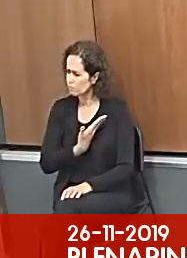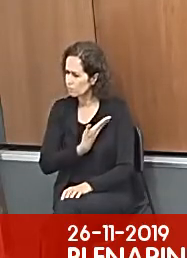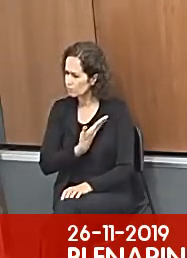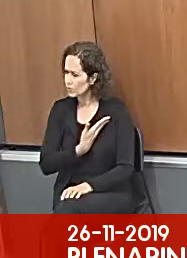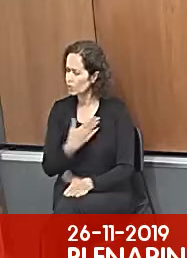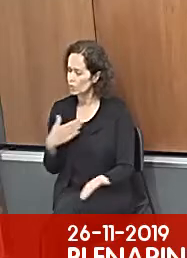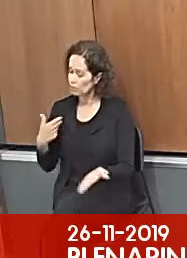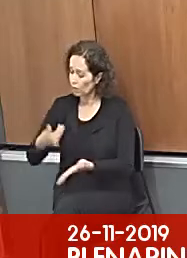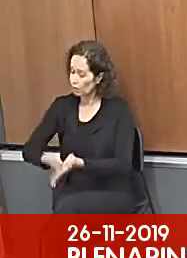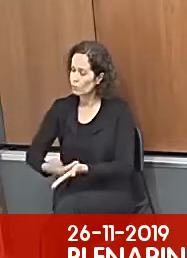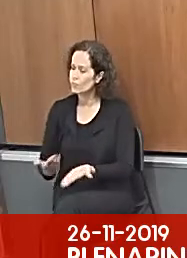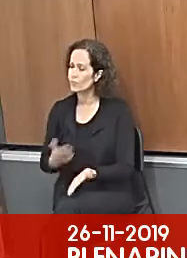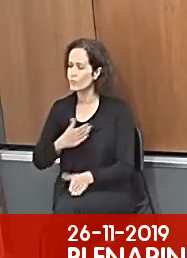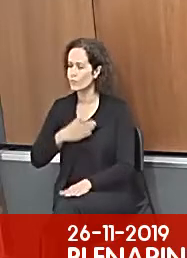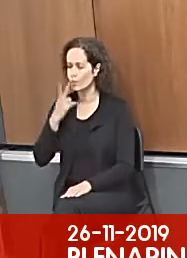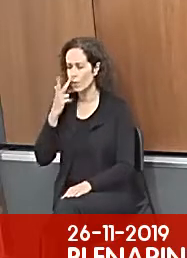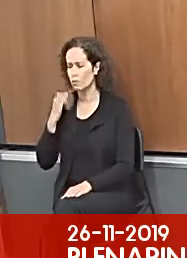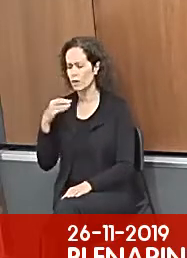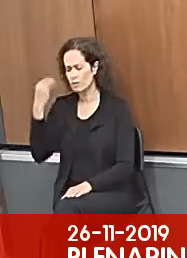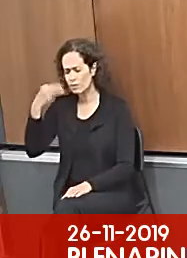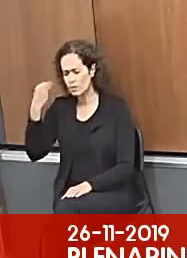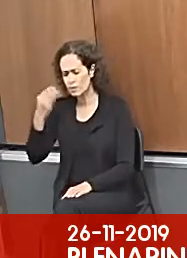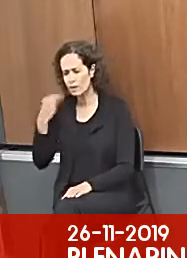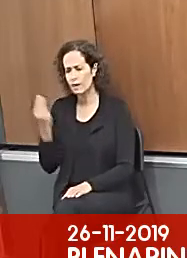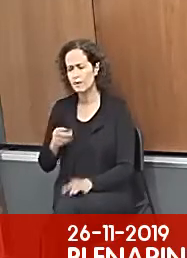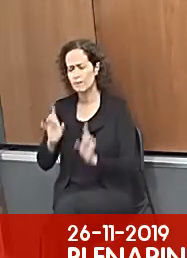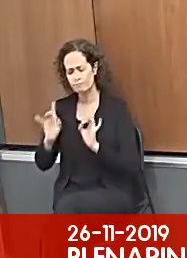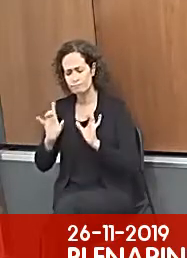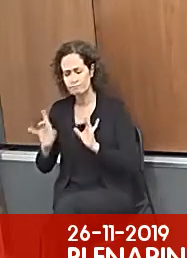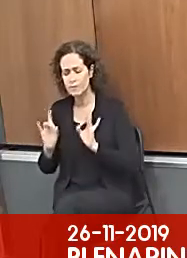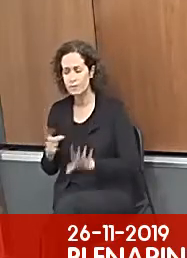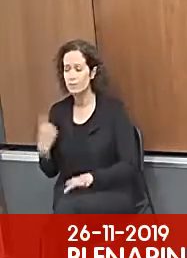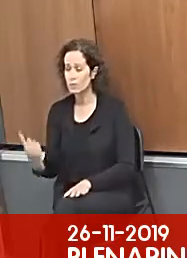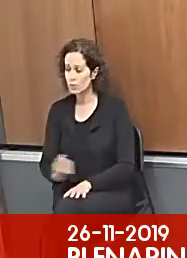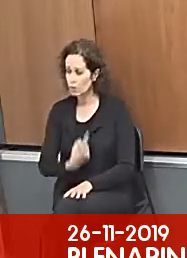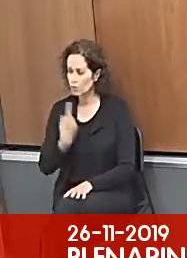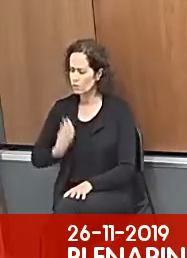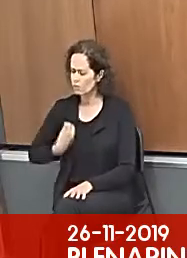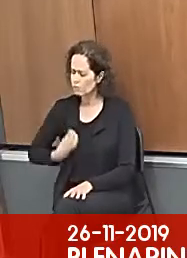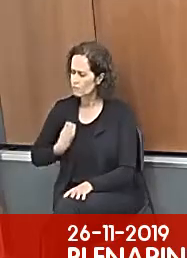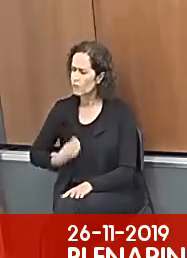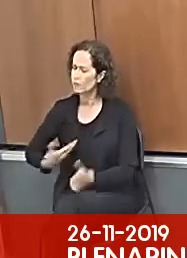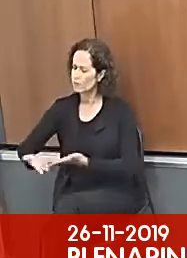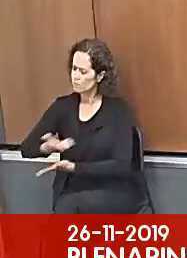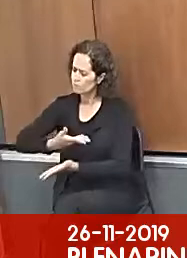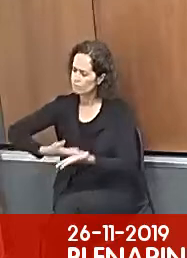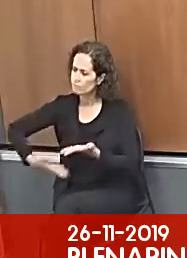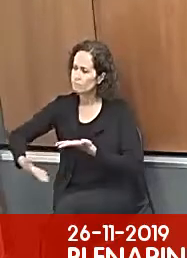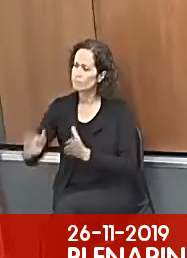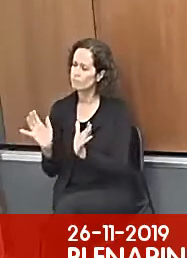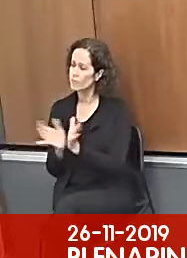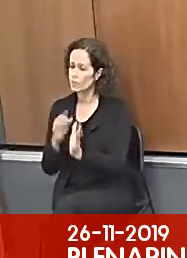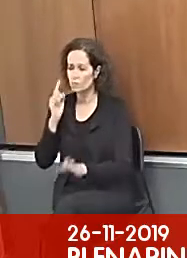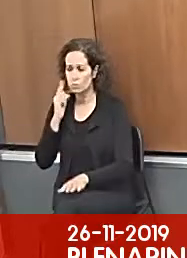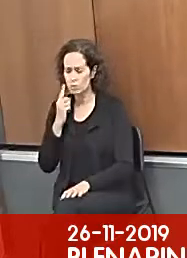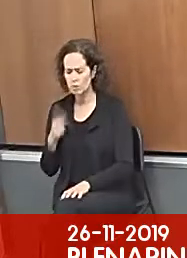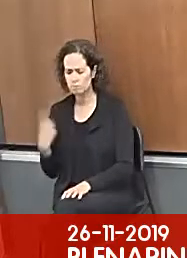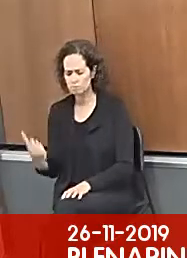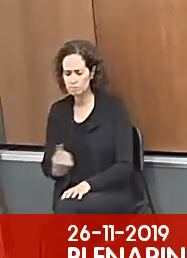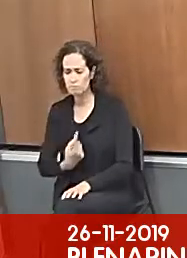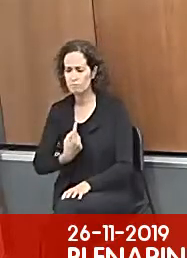pai, e a experiência é fantástica para nós que convivemos com a comunidade surda. Para a gente é